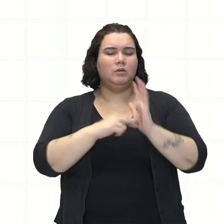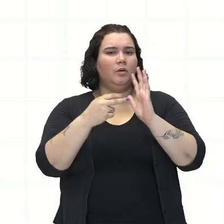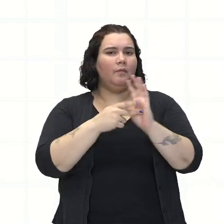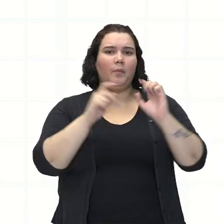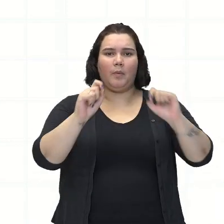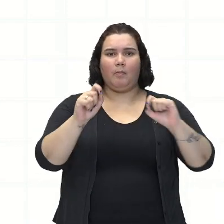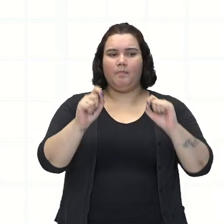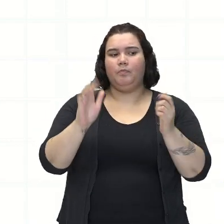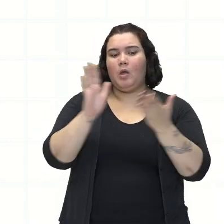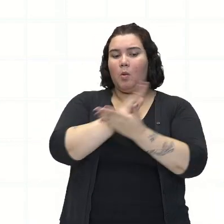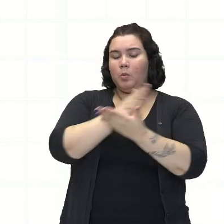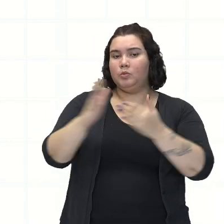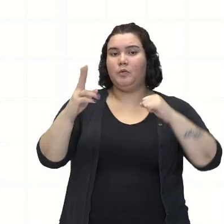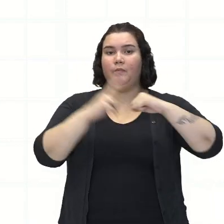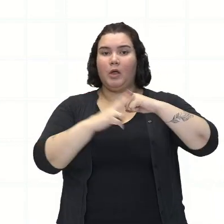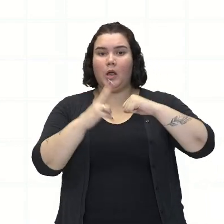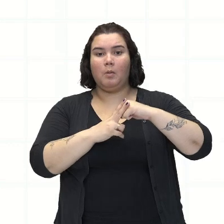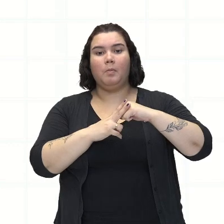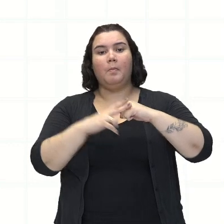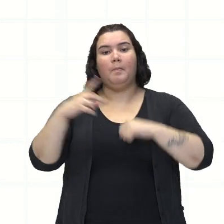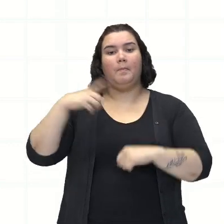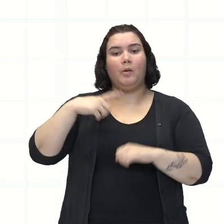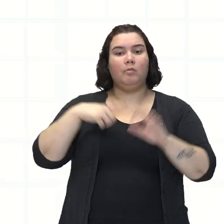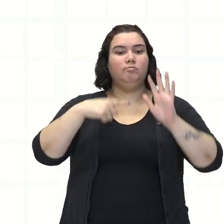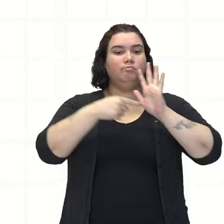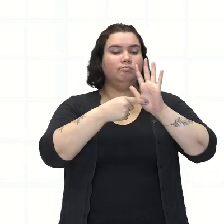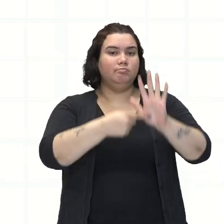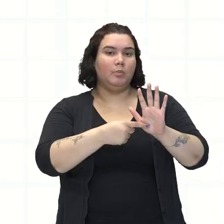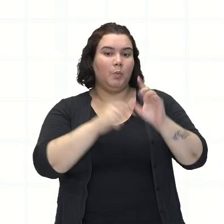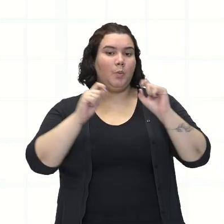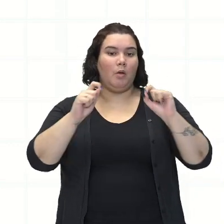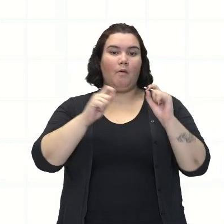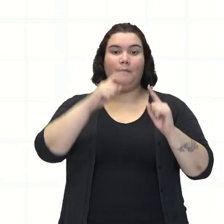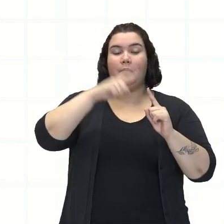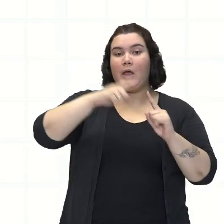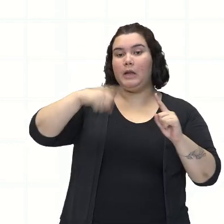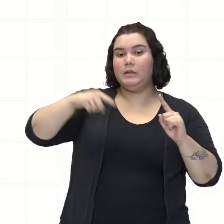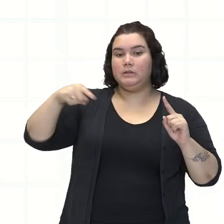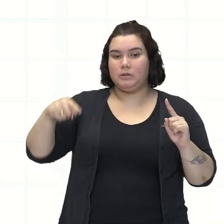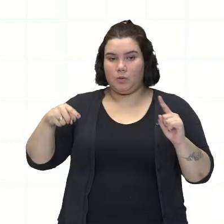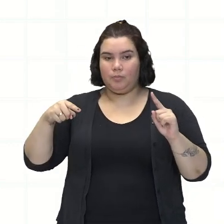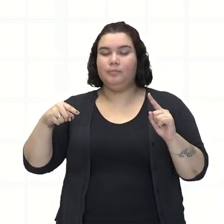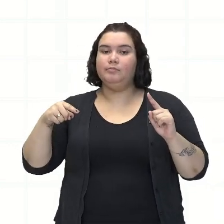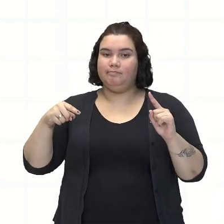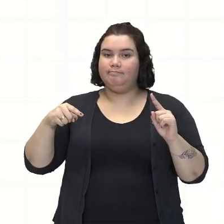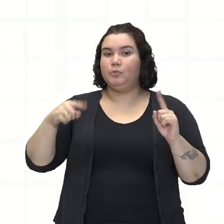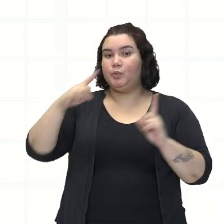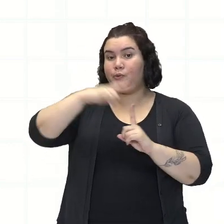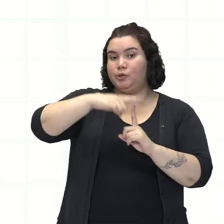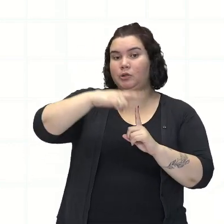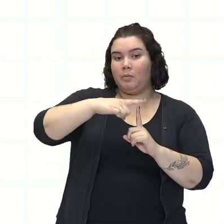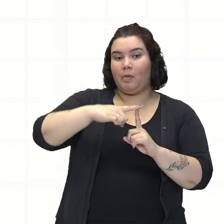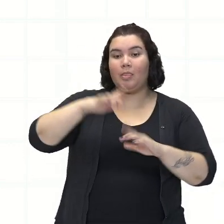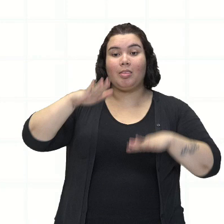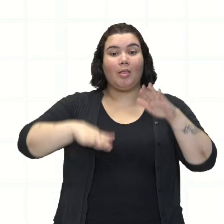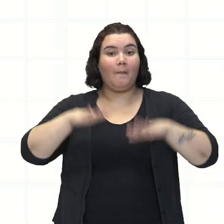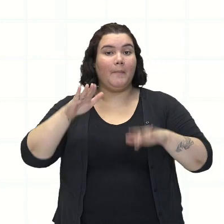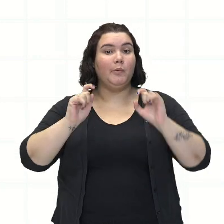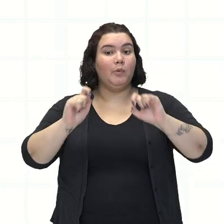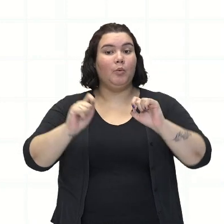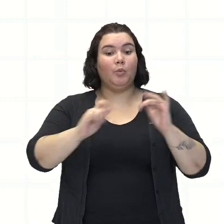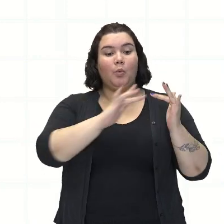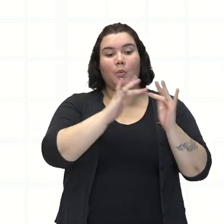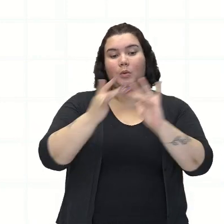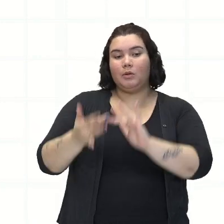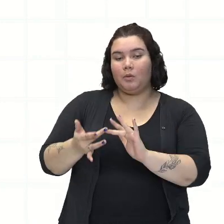alguns verbos podem apresentar variação na transitividade, a depender do contexto